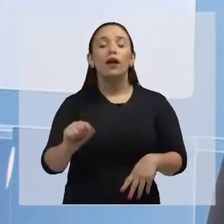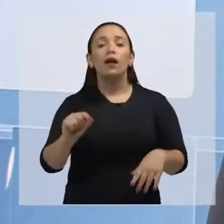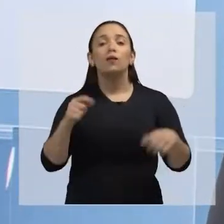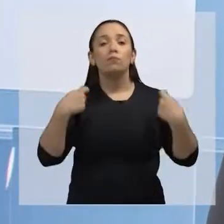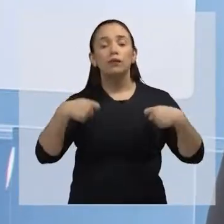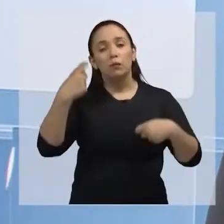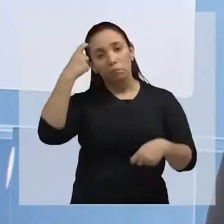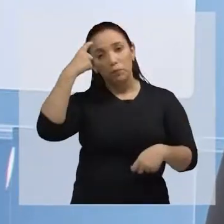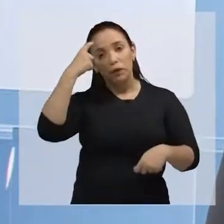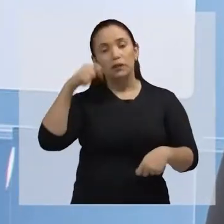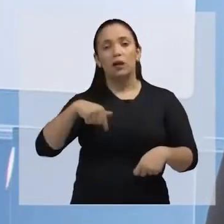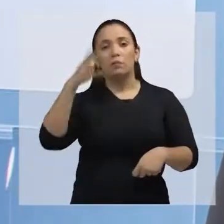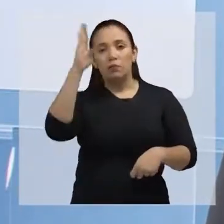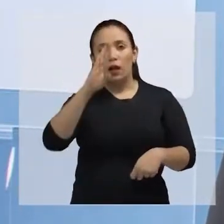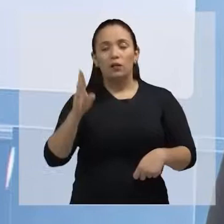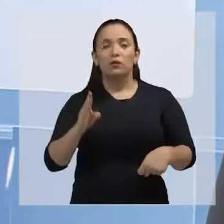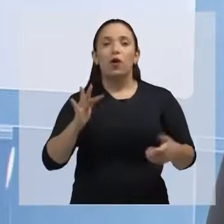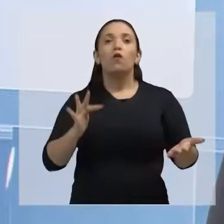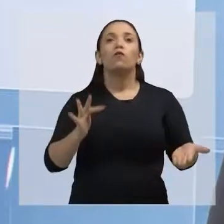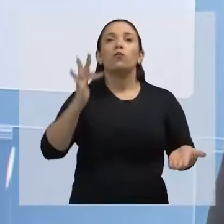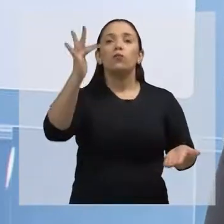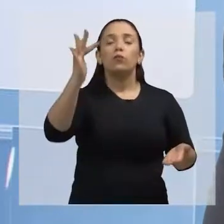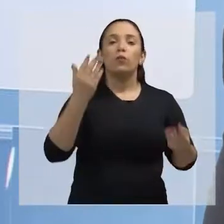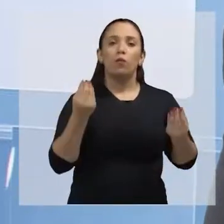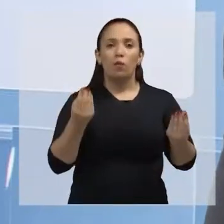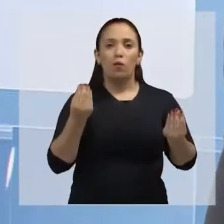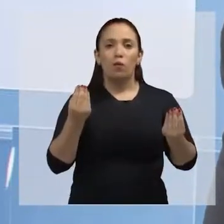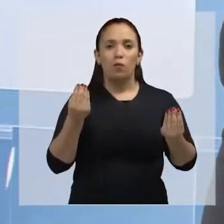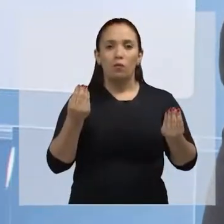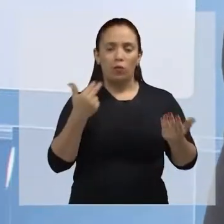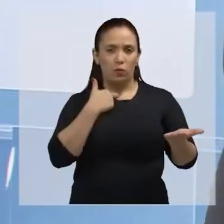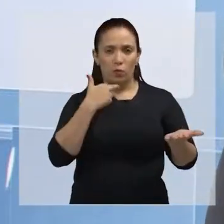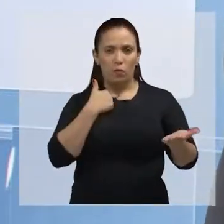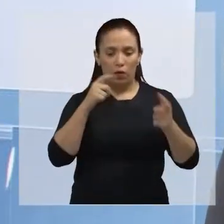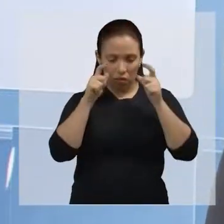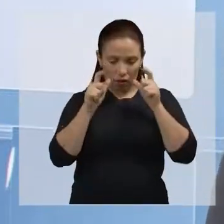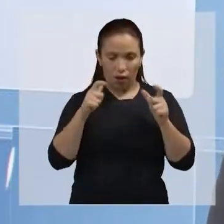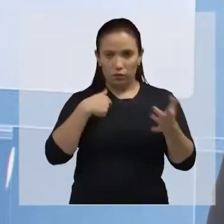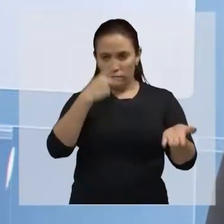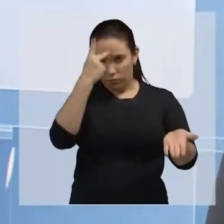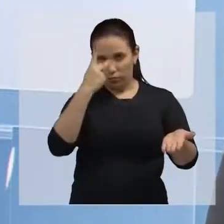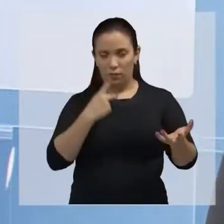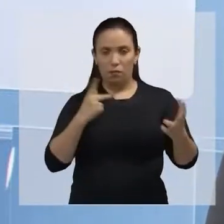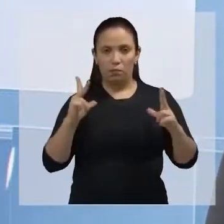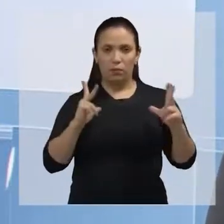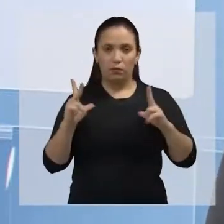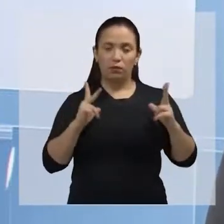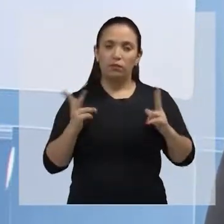futuras gerações e quem está preocupado apenas com o interesse pessoal. Mesma coisa, não?